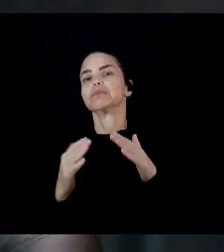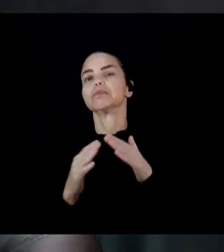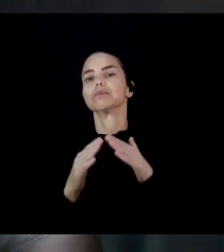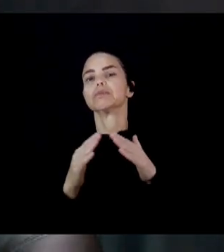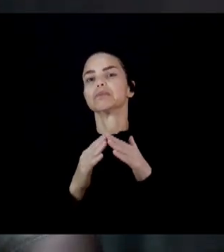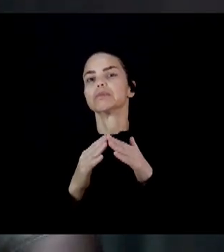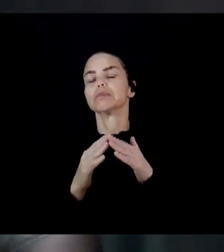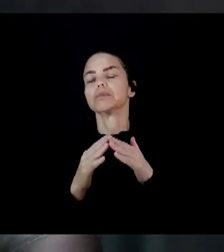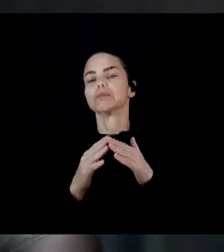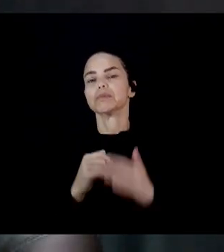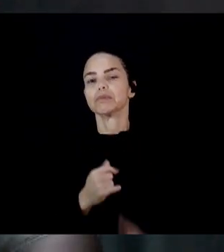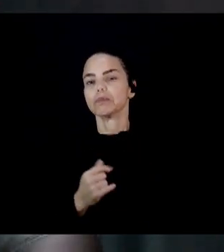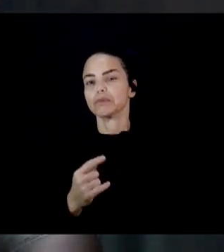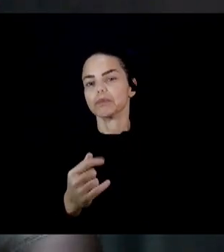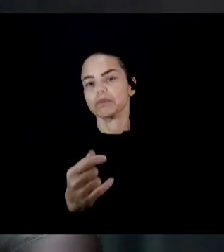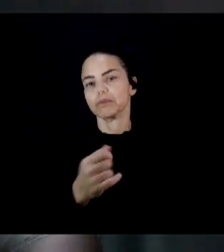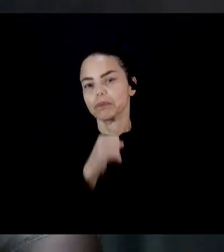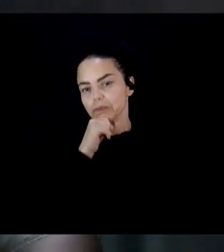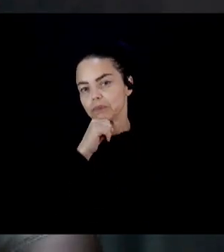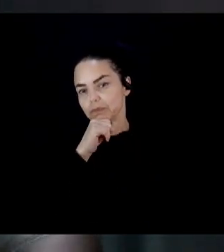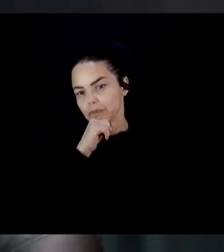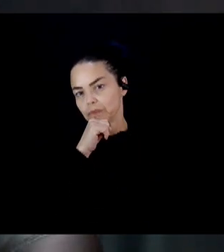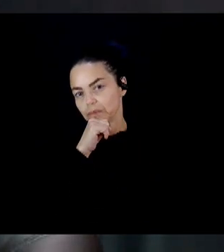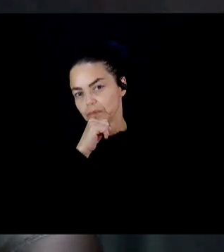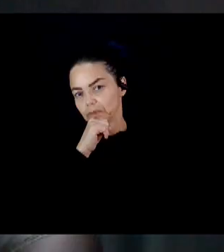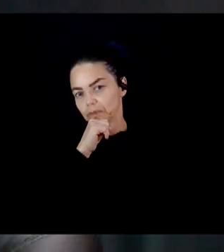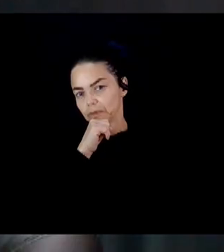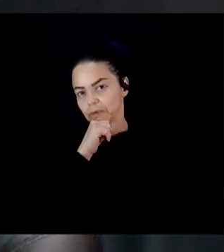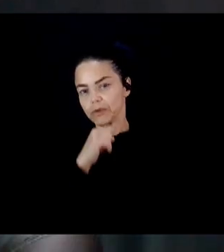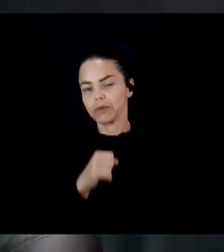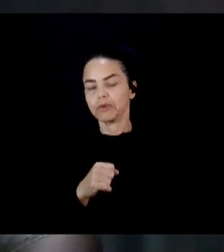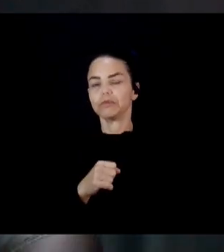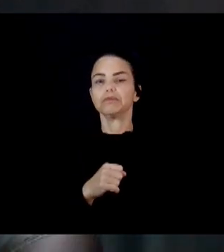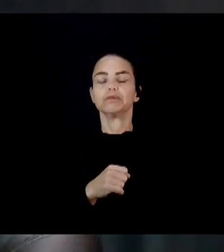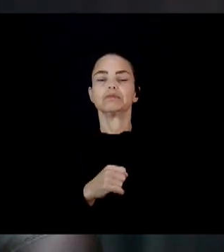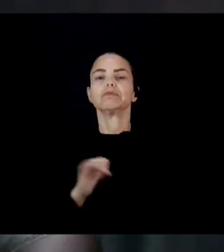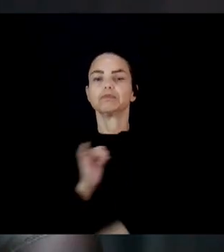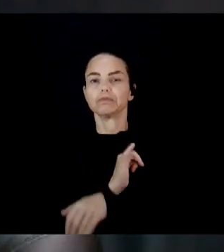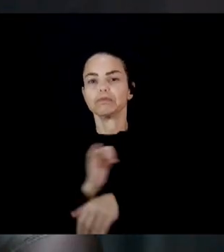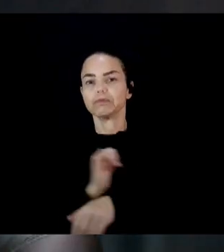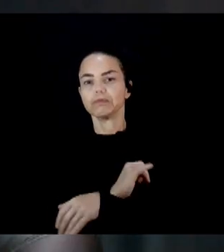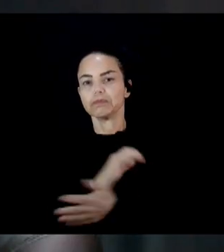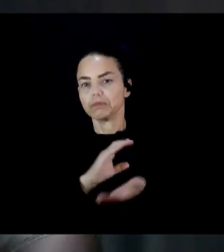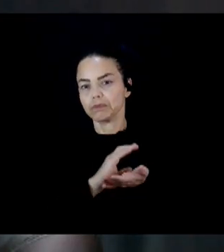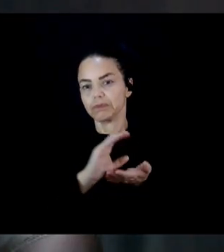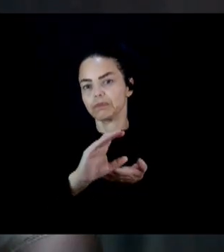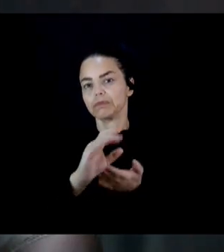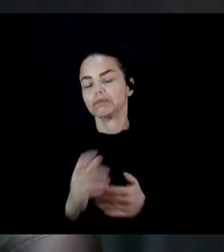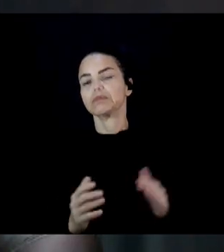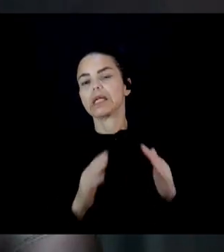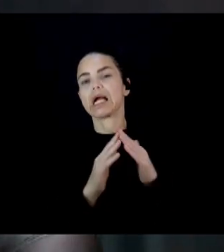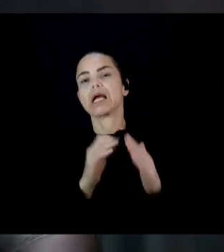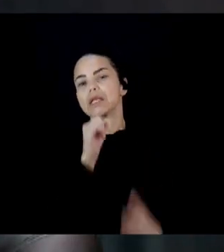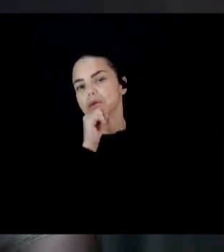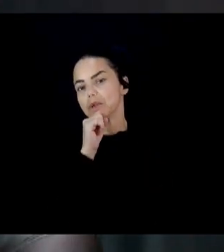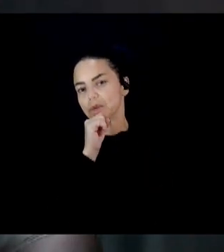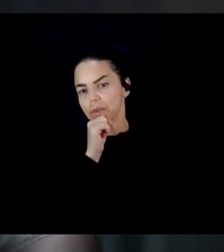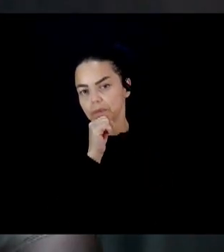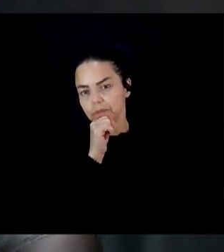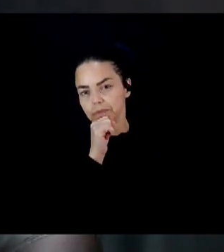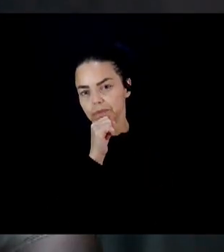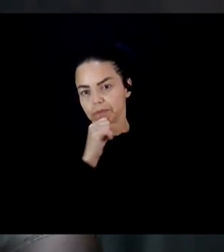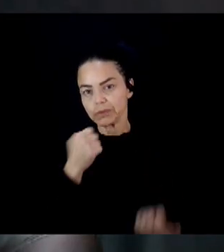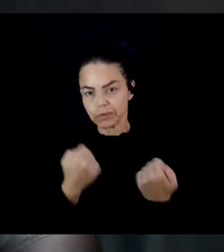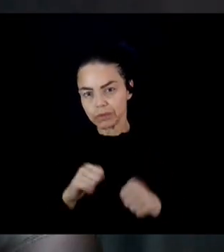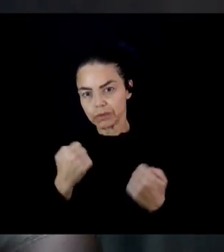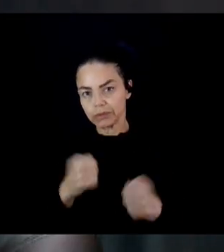onde feito a maior recurso de verba para essa instituição. Só que assim, a gente precisa mudar um pouco a